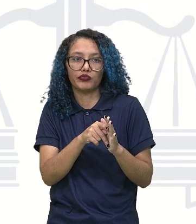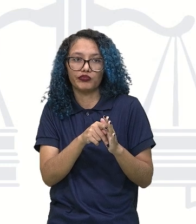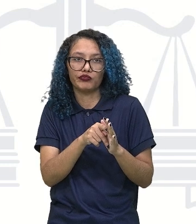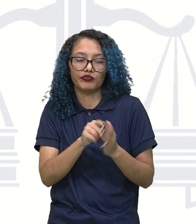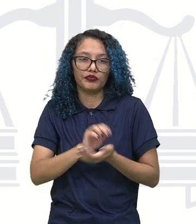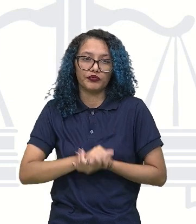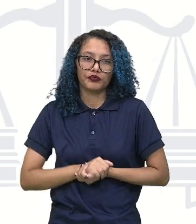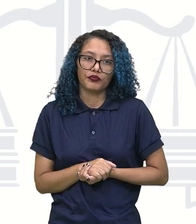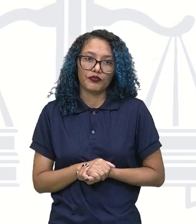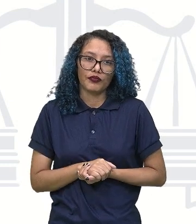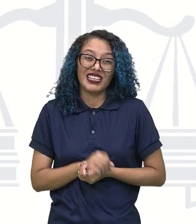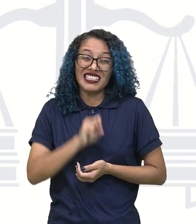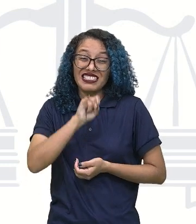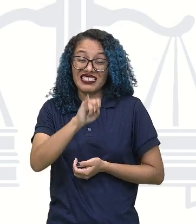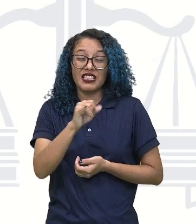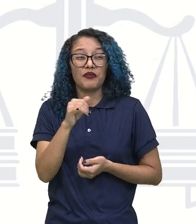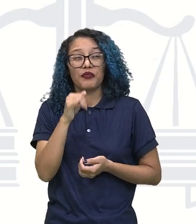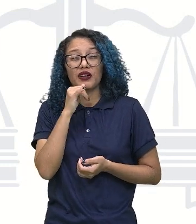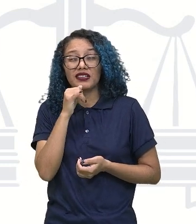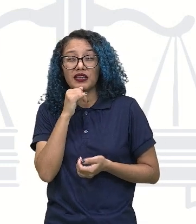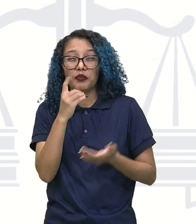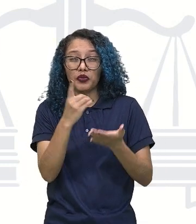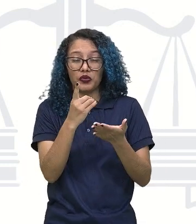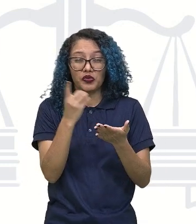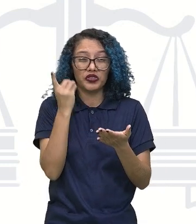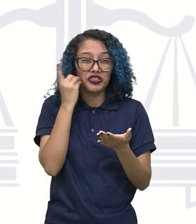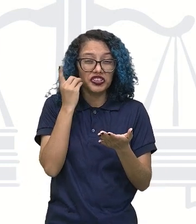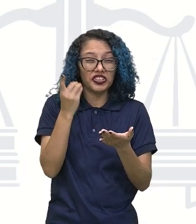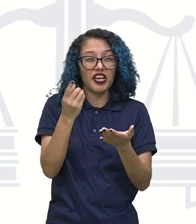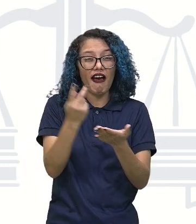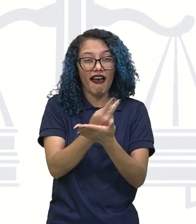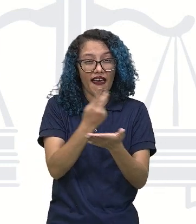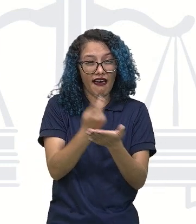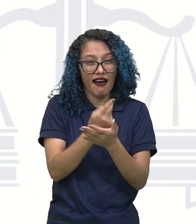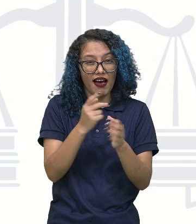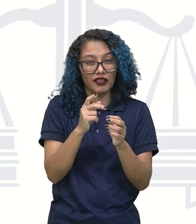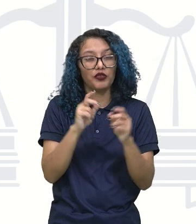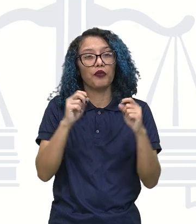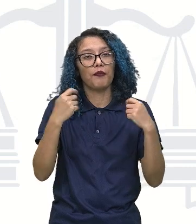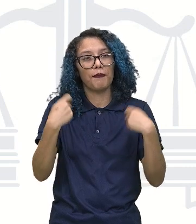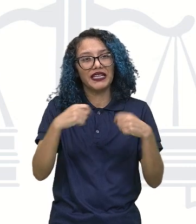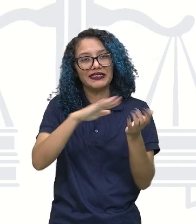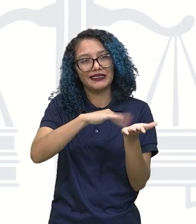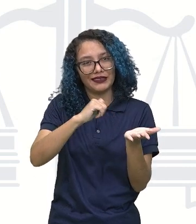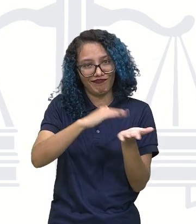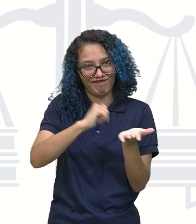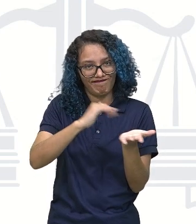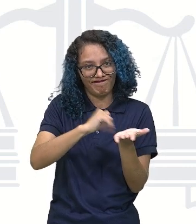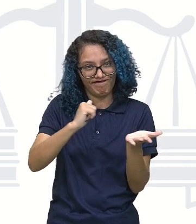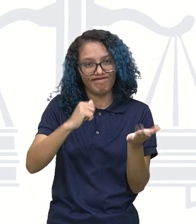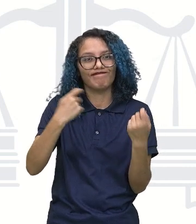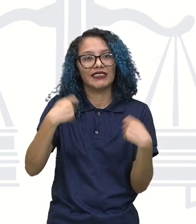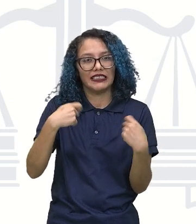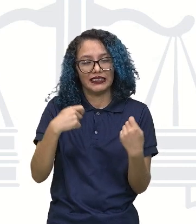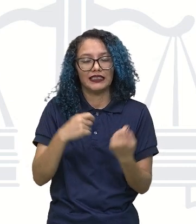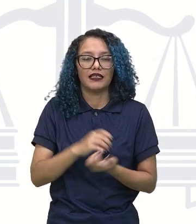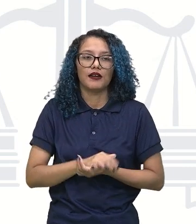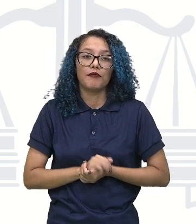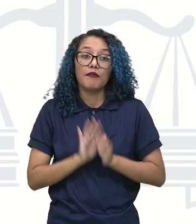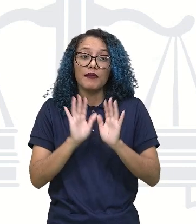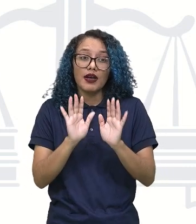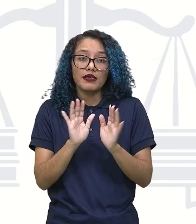datas divergentes ao CSA, e Sim, aí tem que ser, né, isso, tem que ser excluído. excluída, tá? Mas assim,